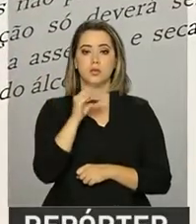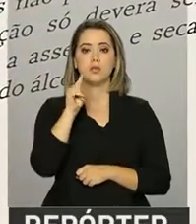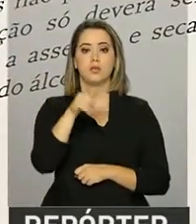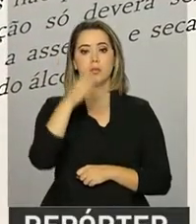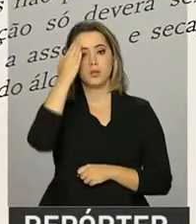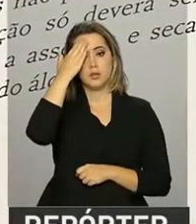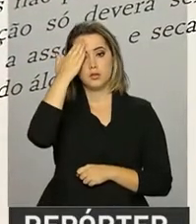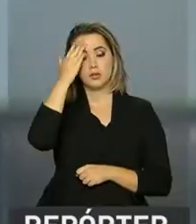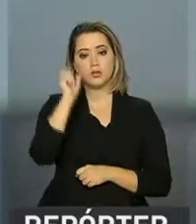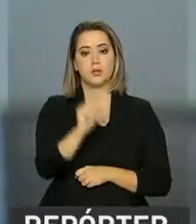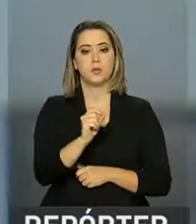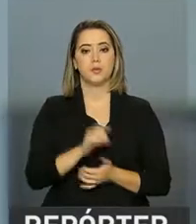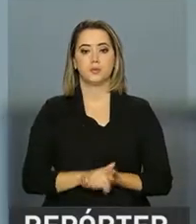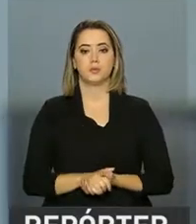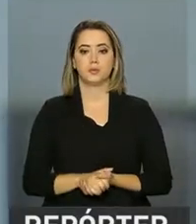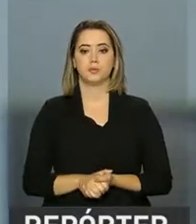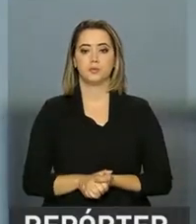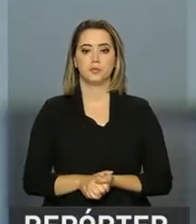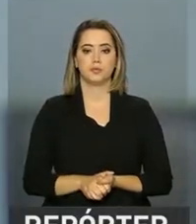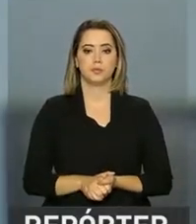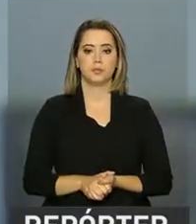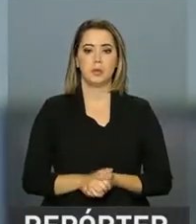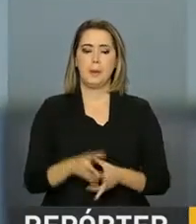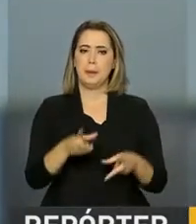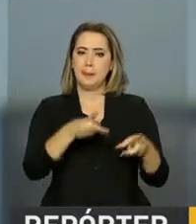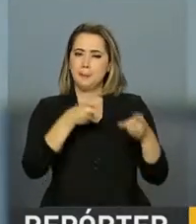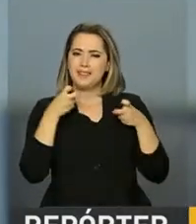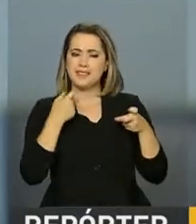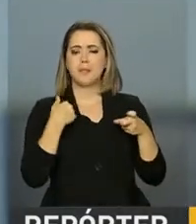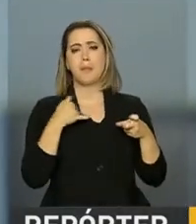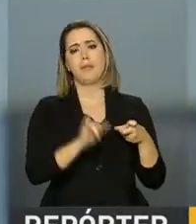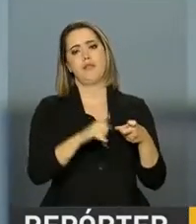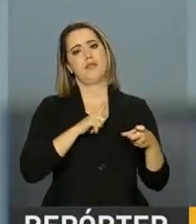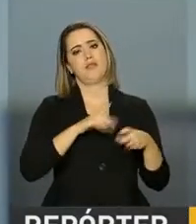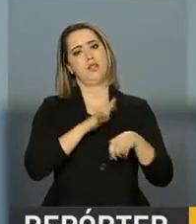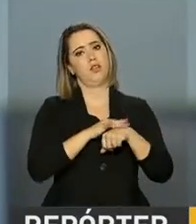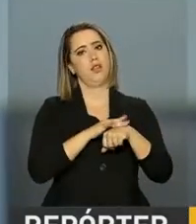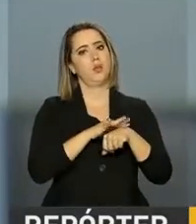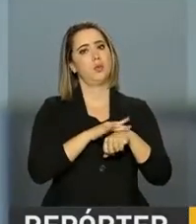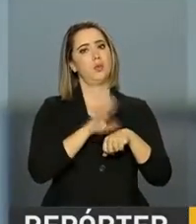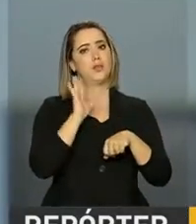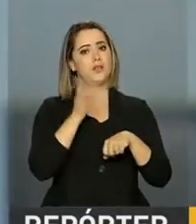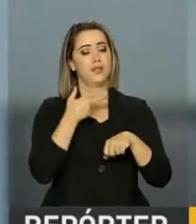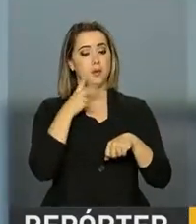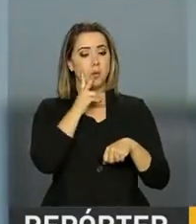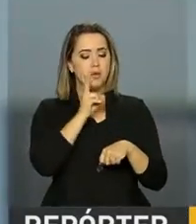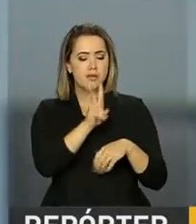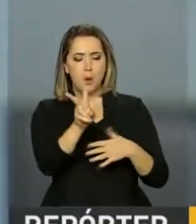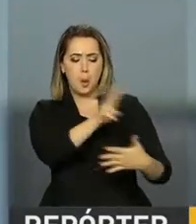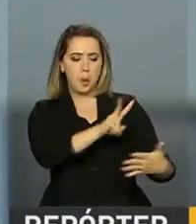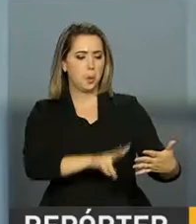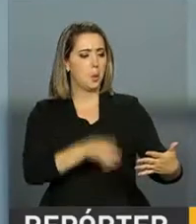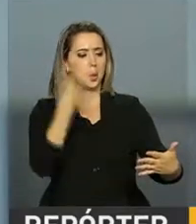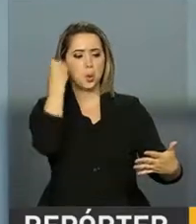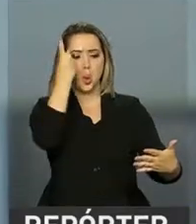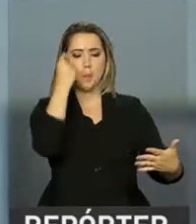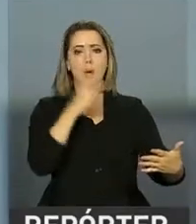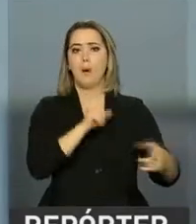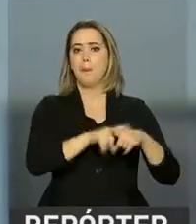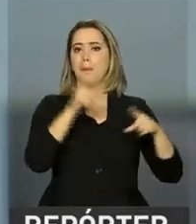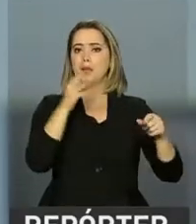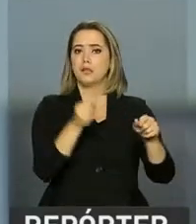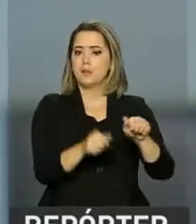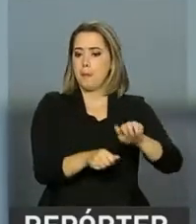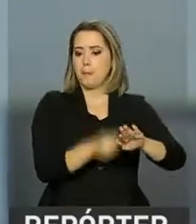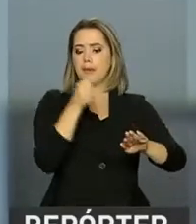para os bebês diagnóstico de doenças que ao nascimento são indetectáveis do ponto de vista clínico como por exemplo o